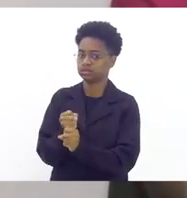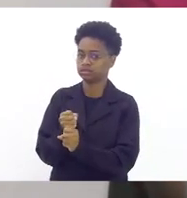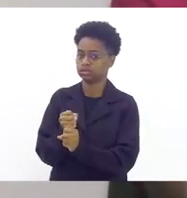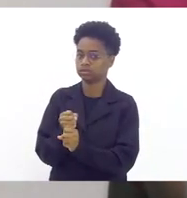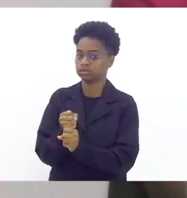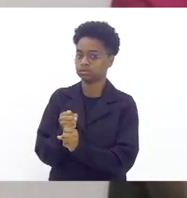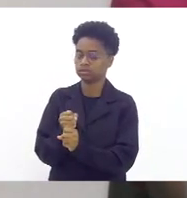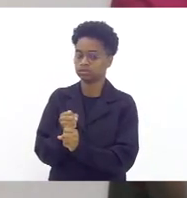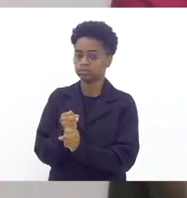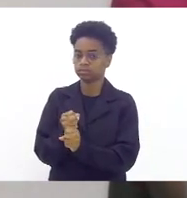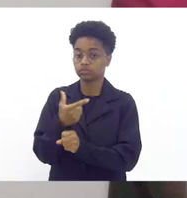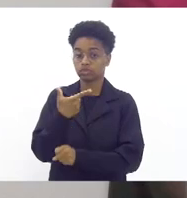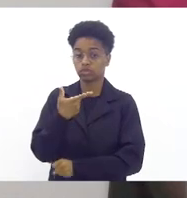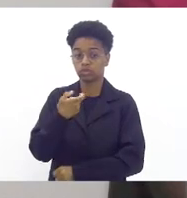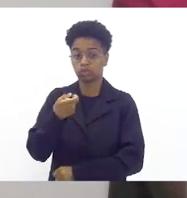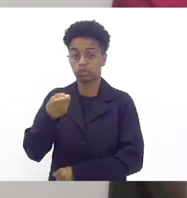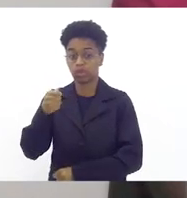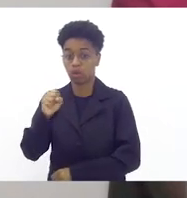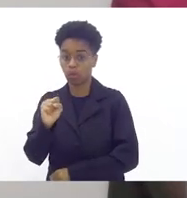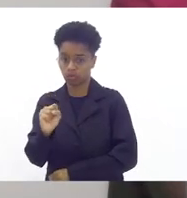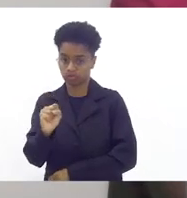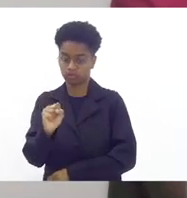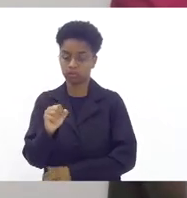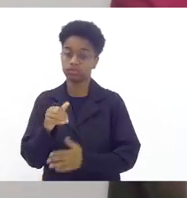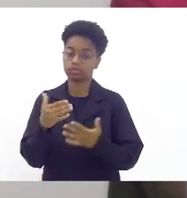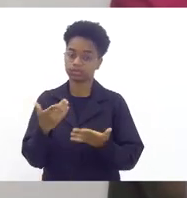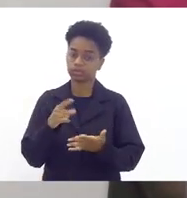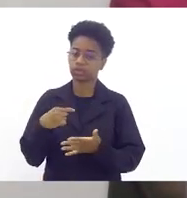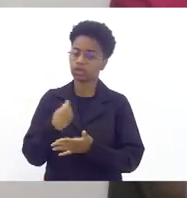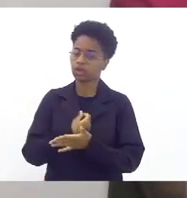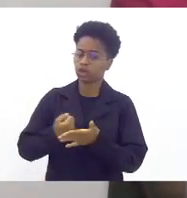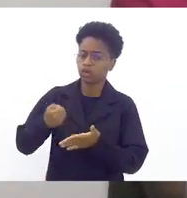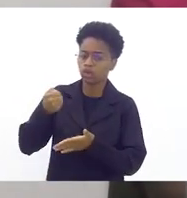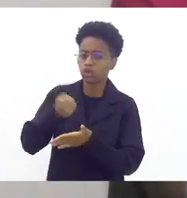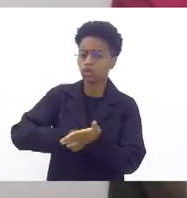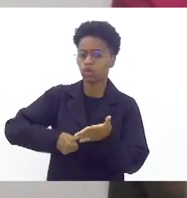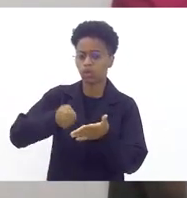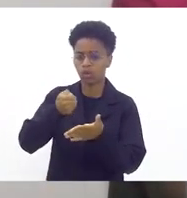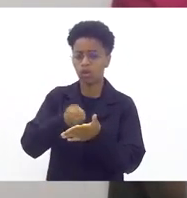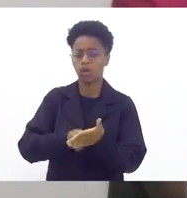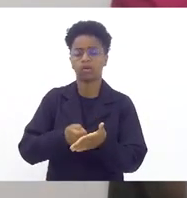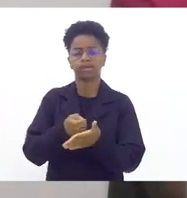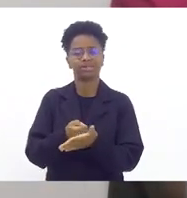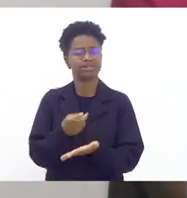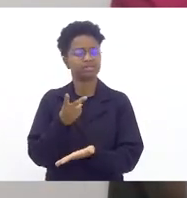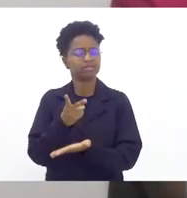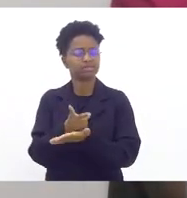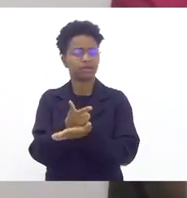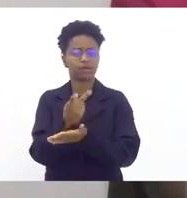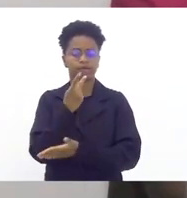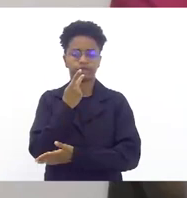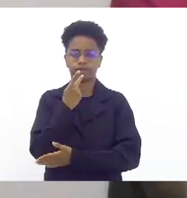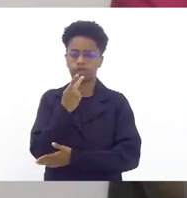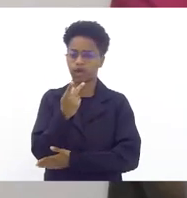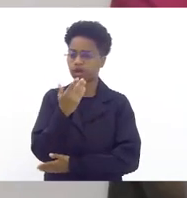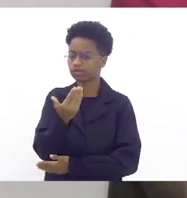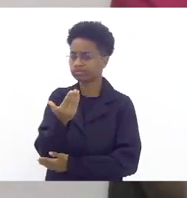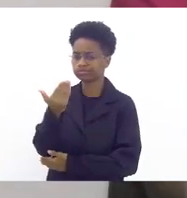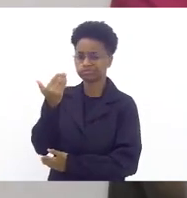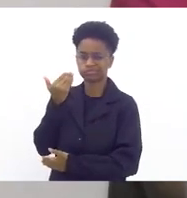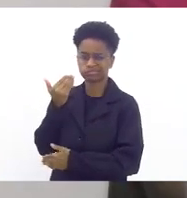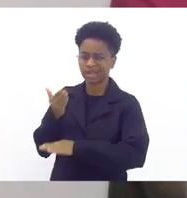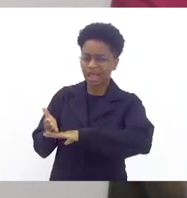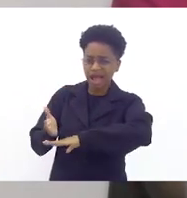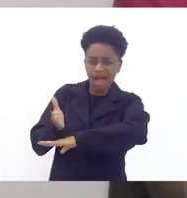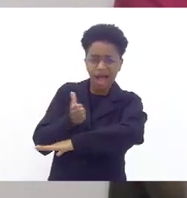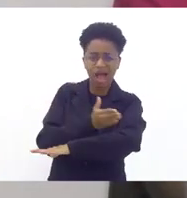2008. E é uma luta que a gente sempre falou muito antes dela ser